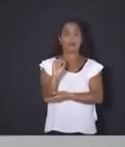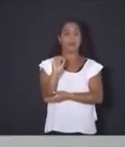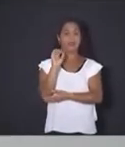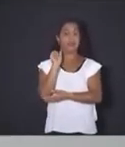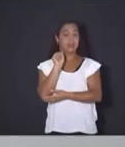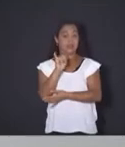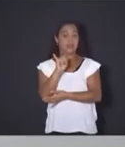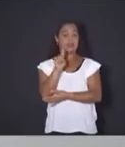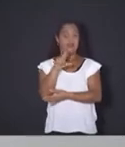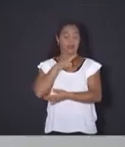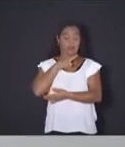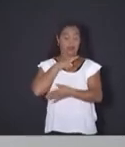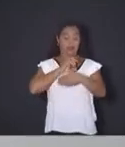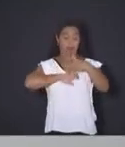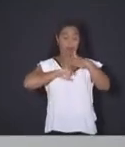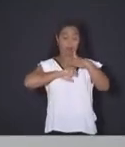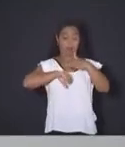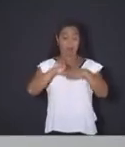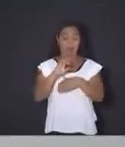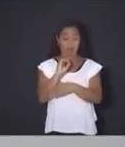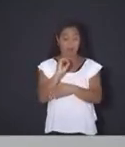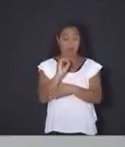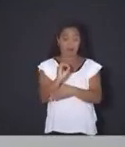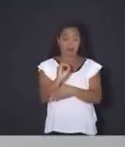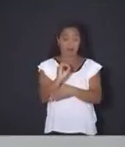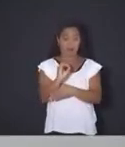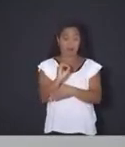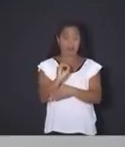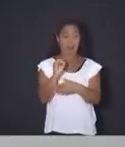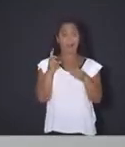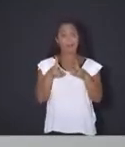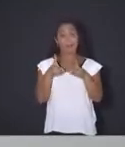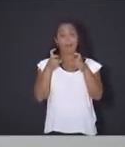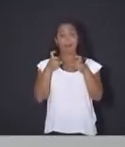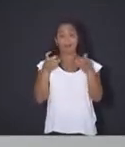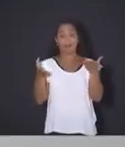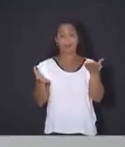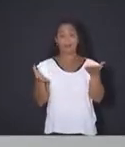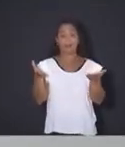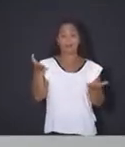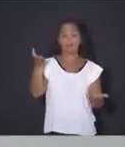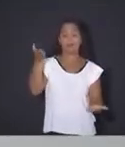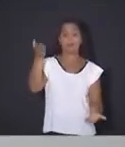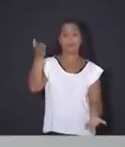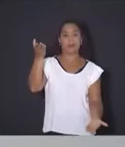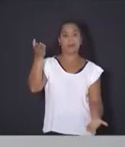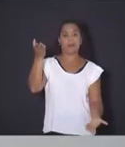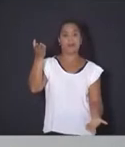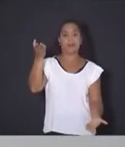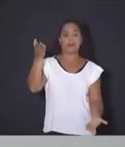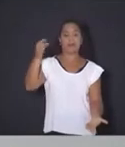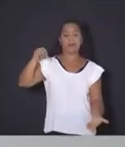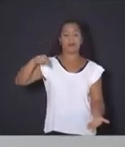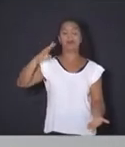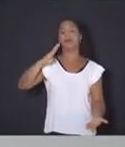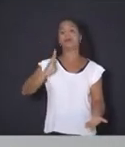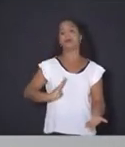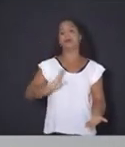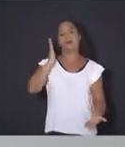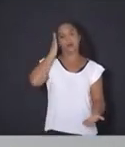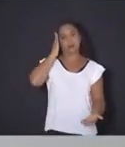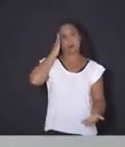0 portanto nós temos uma desigualdade profunda em quem paga a conta no brasil